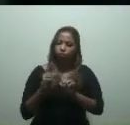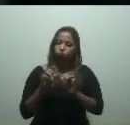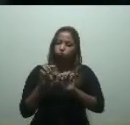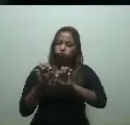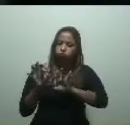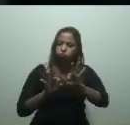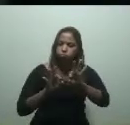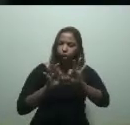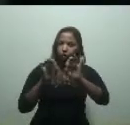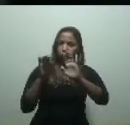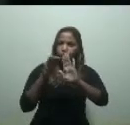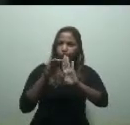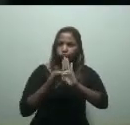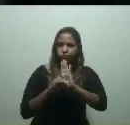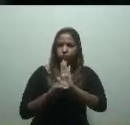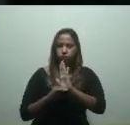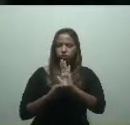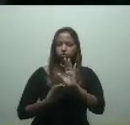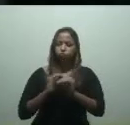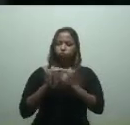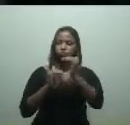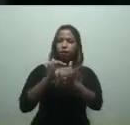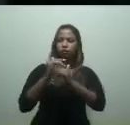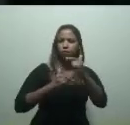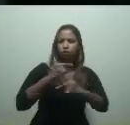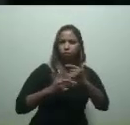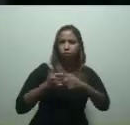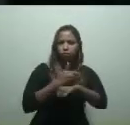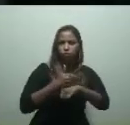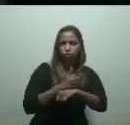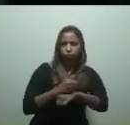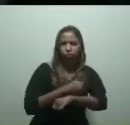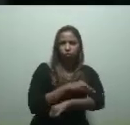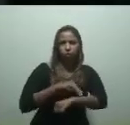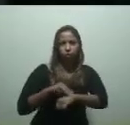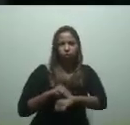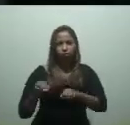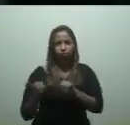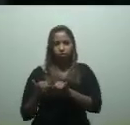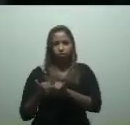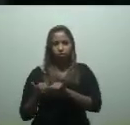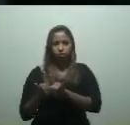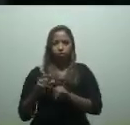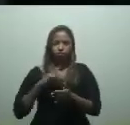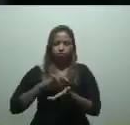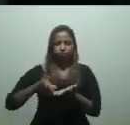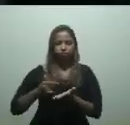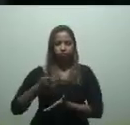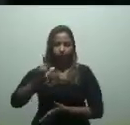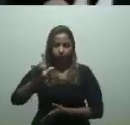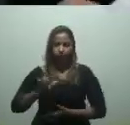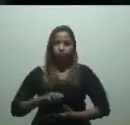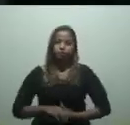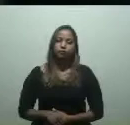Educação Básica Pública de Parnamirim e da outras providências.